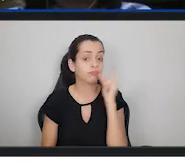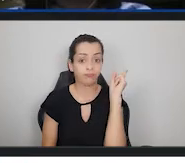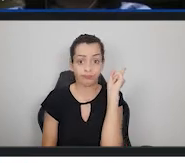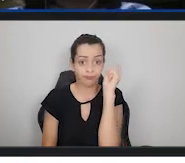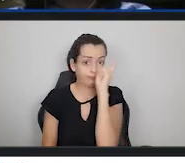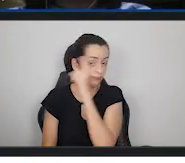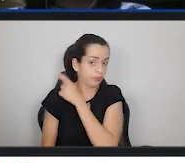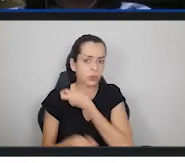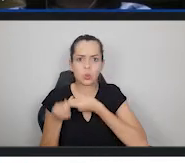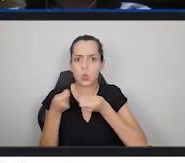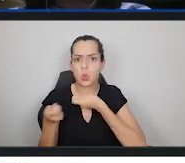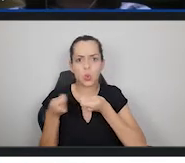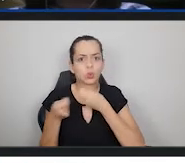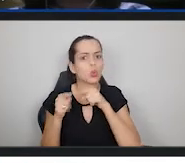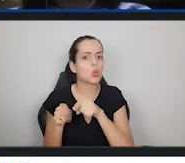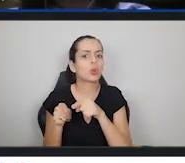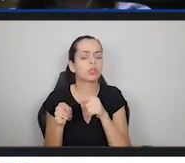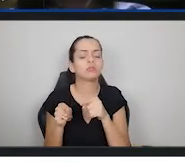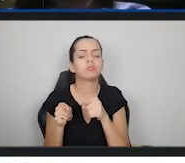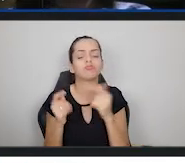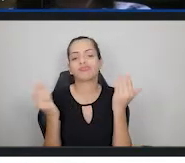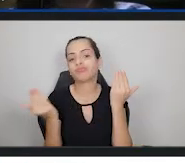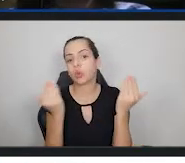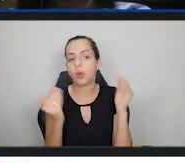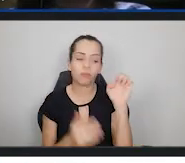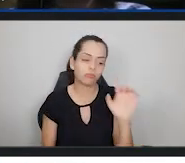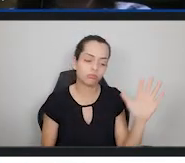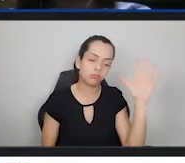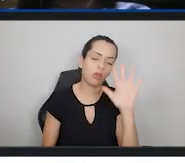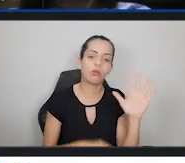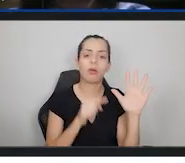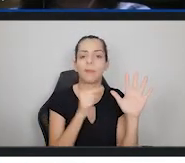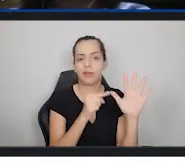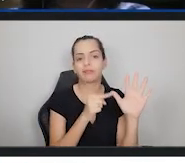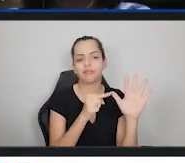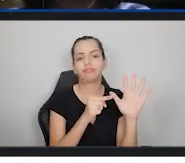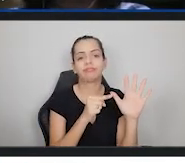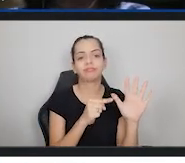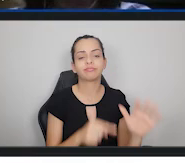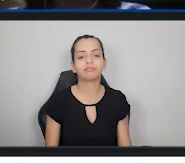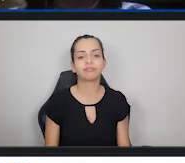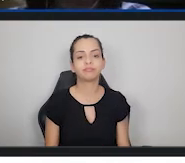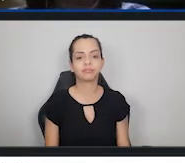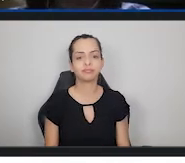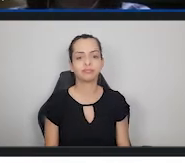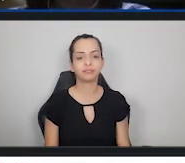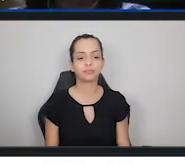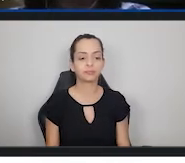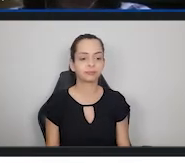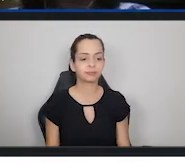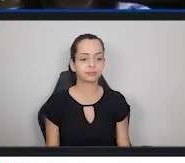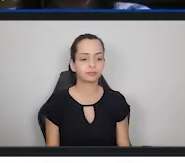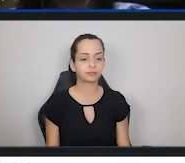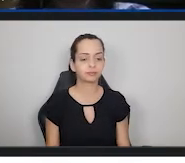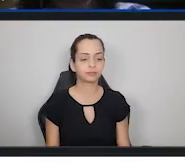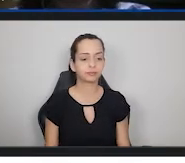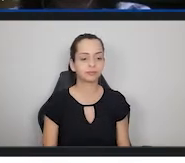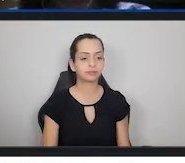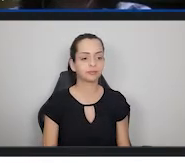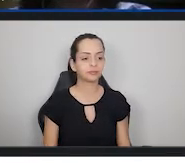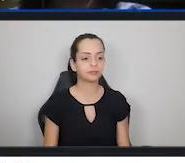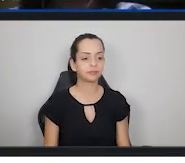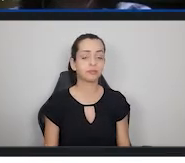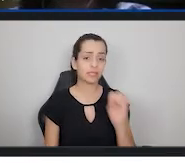da complexidade que é para operar esse nosso sistema. É muito mais complexo no nosso país operar um sistema desse